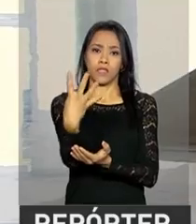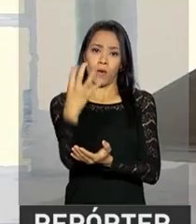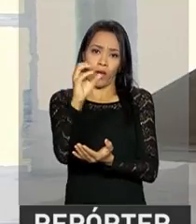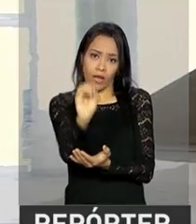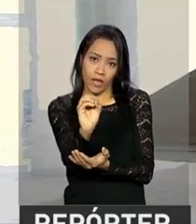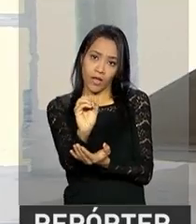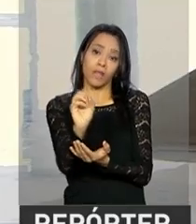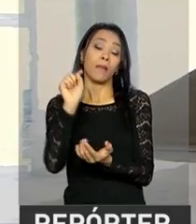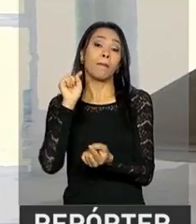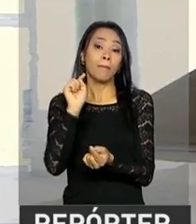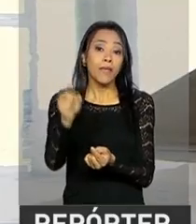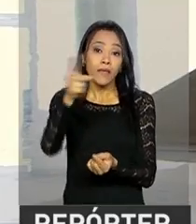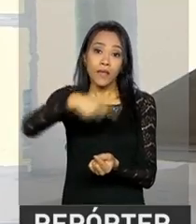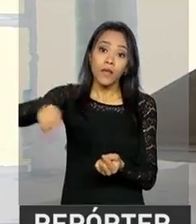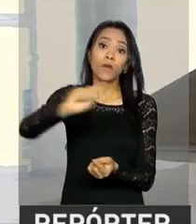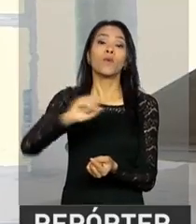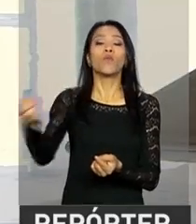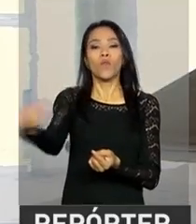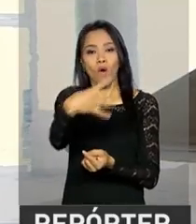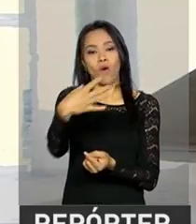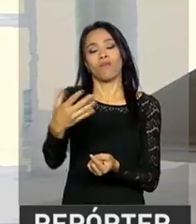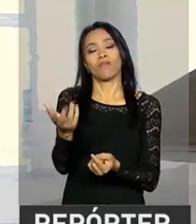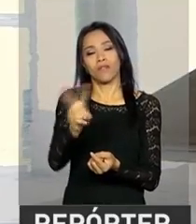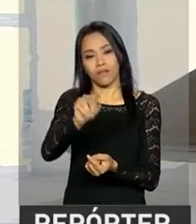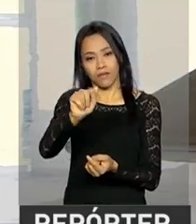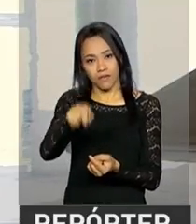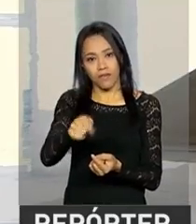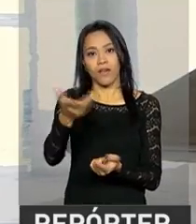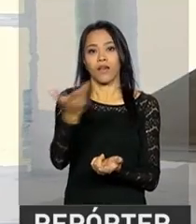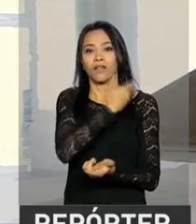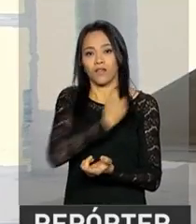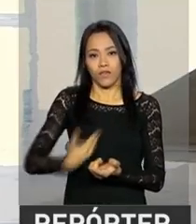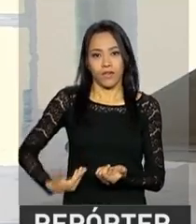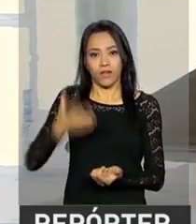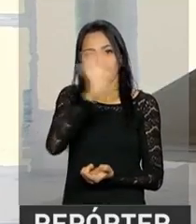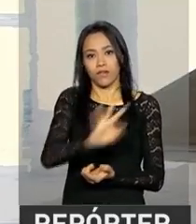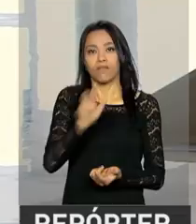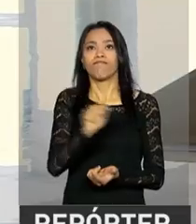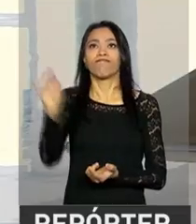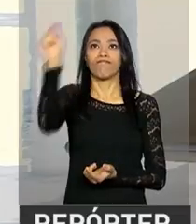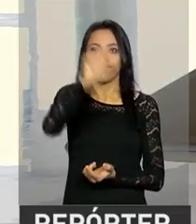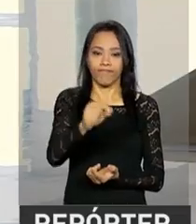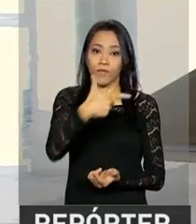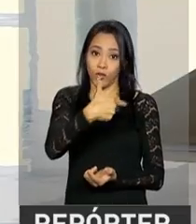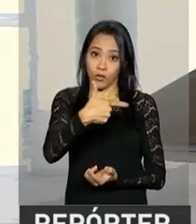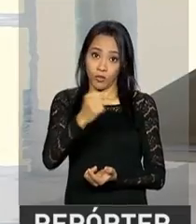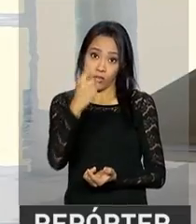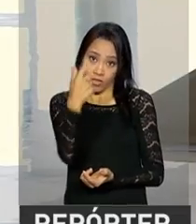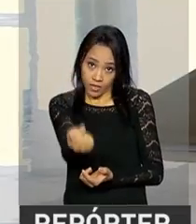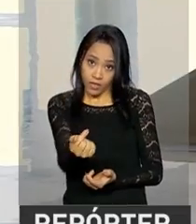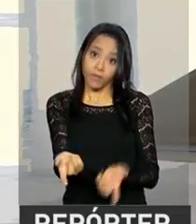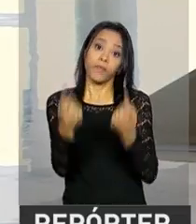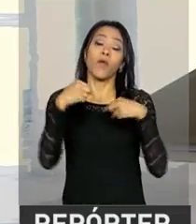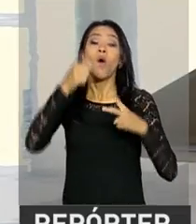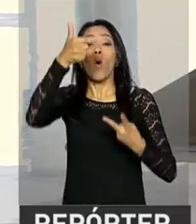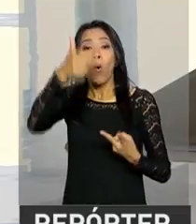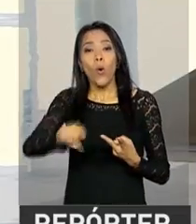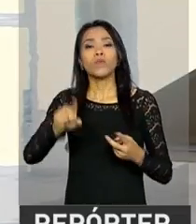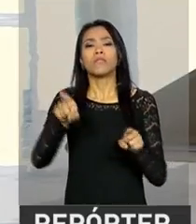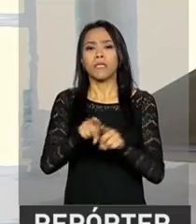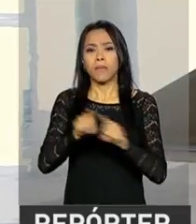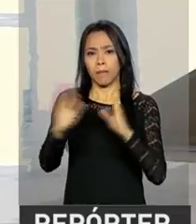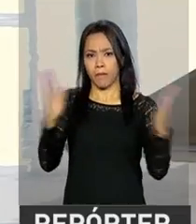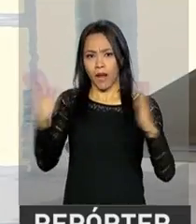instituições públicas de ensino superior nesta primeira edição de 2017 tem ainda um outro prazo que tá se encerrando